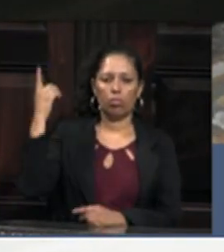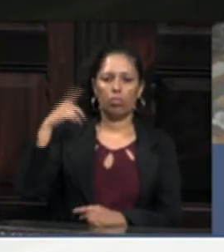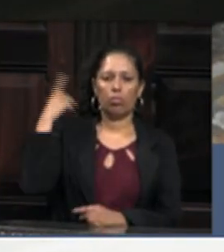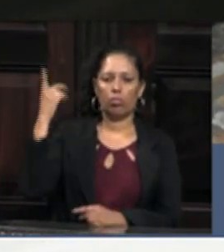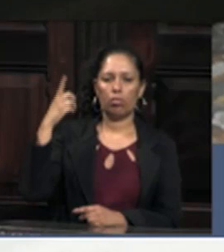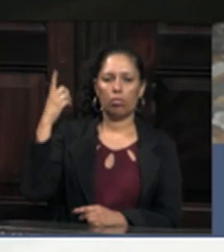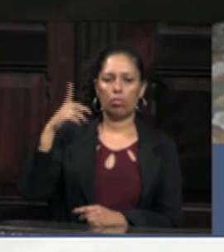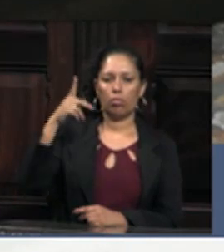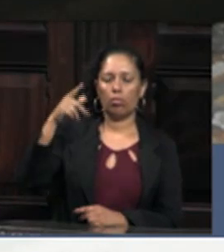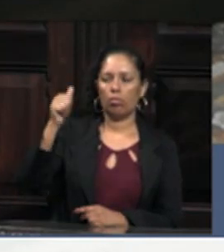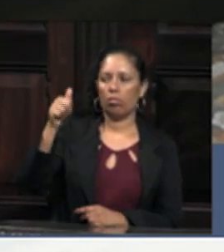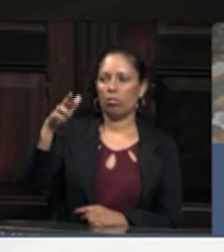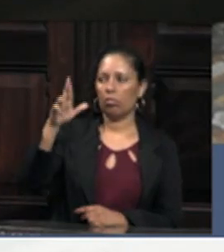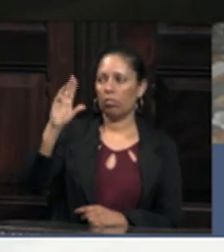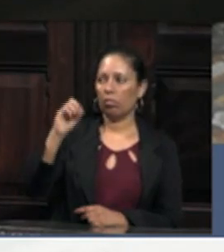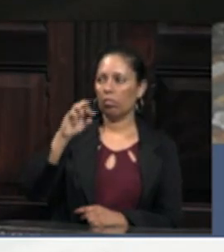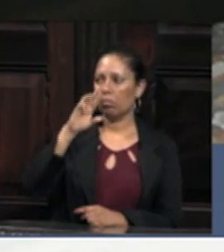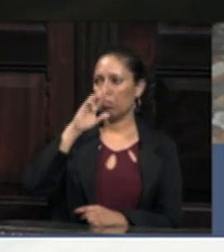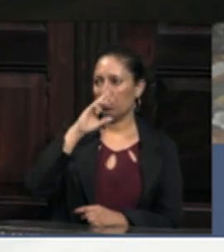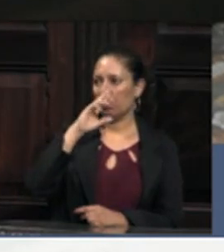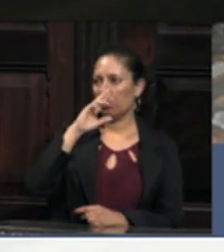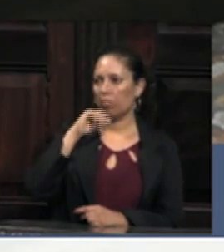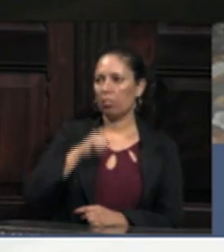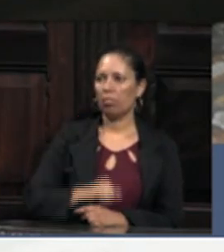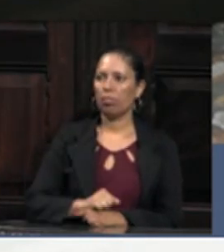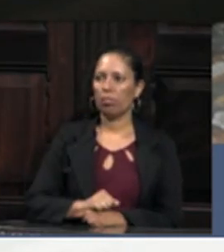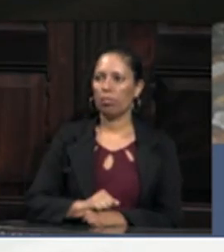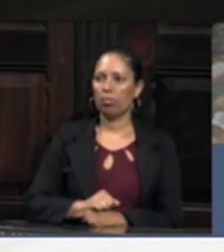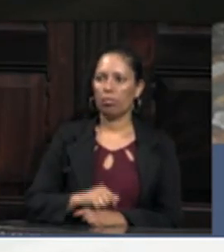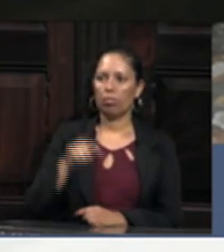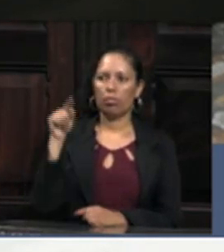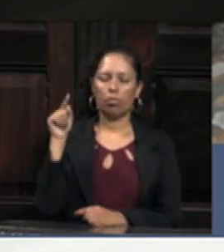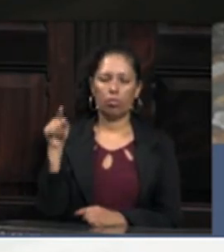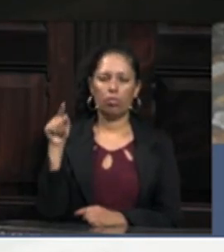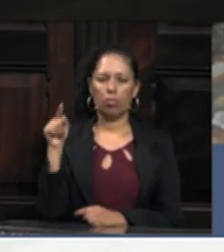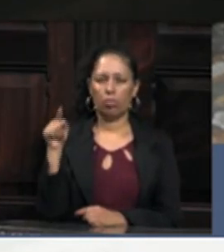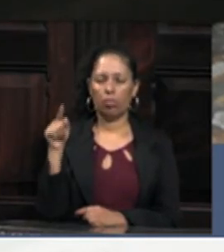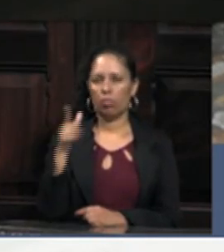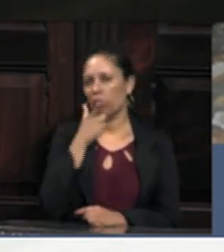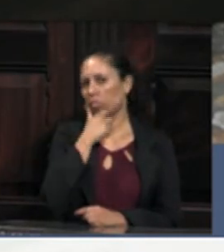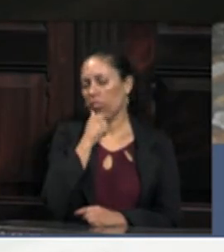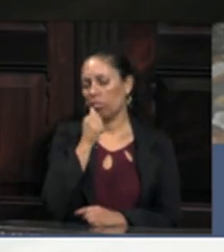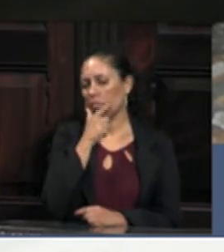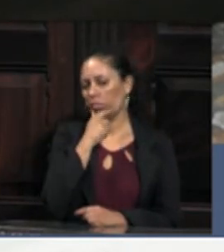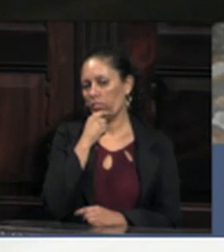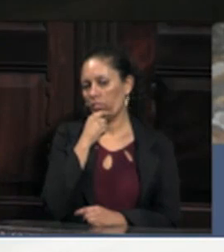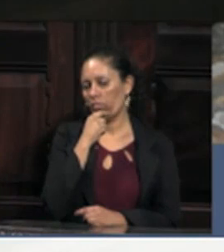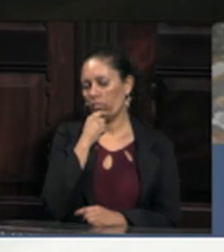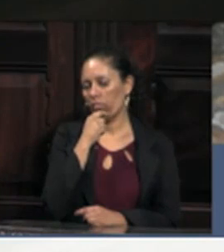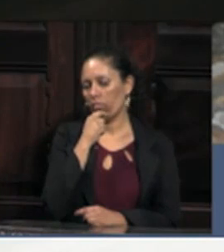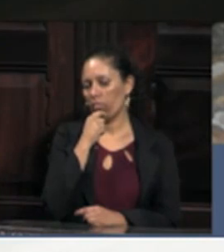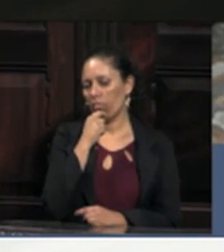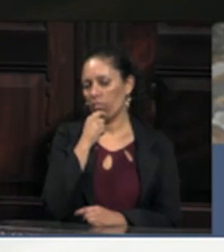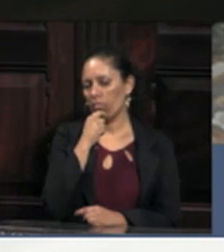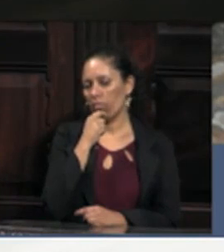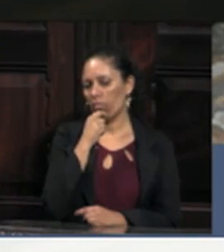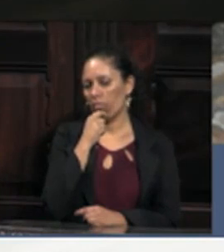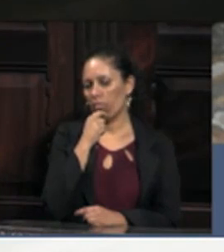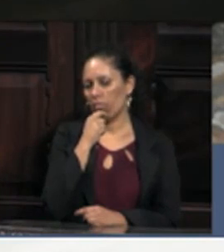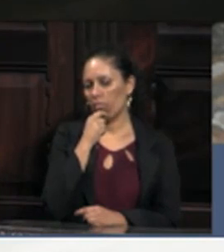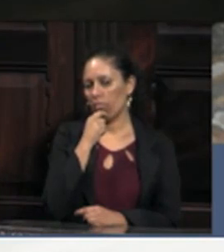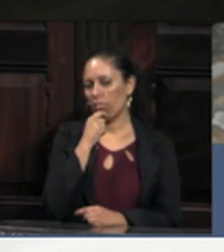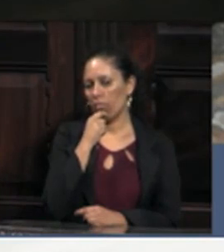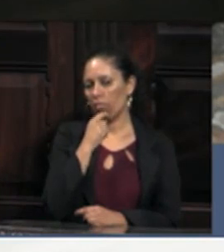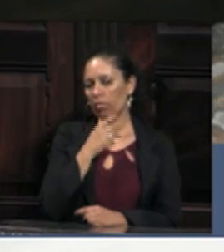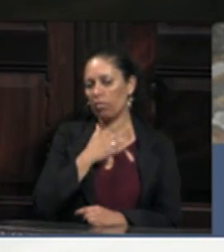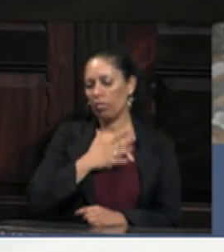deputado Paulo Ramos, que é um homem adepto da